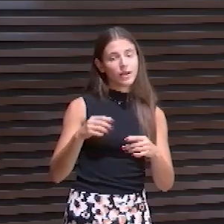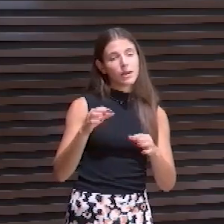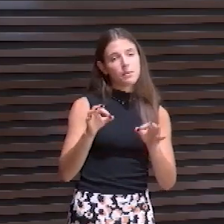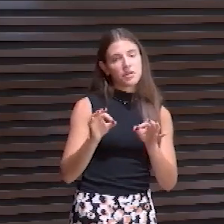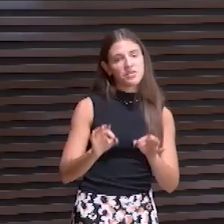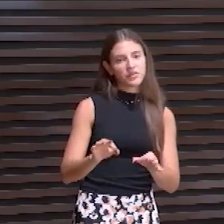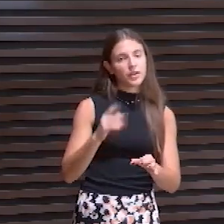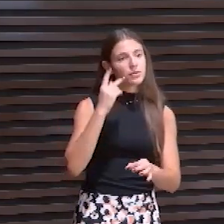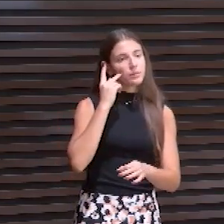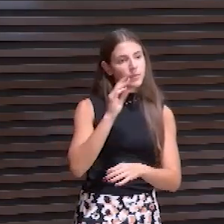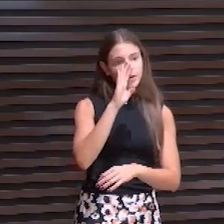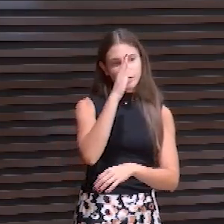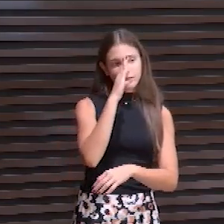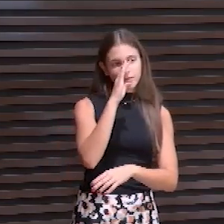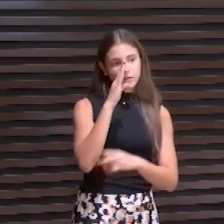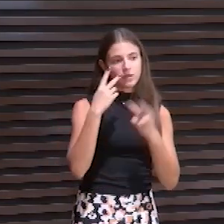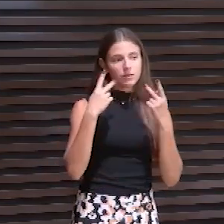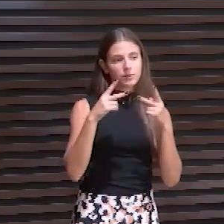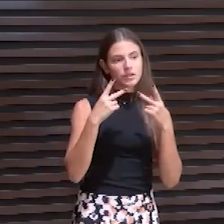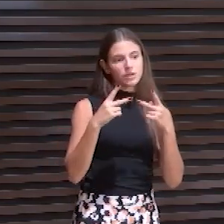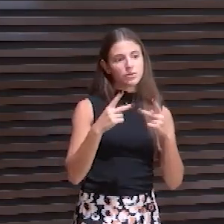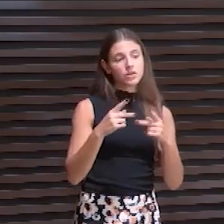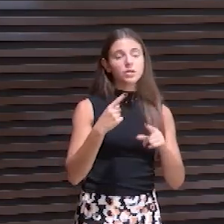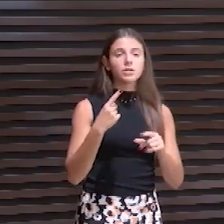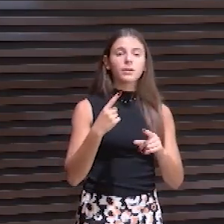verdade do evangelho, ela nos confronta.